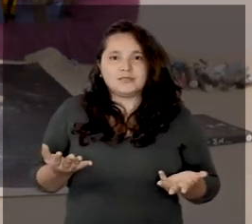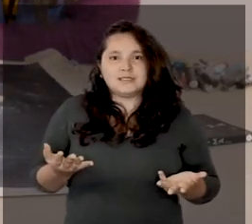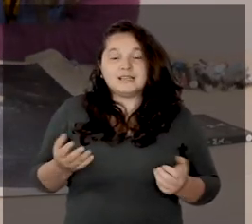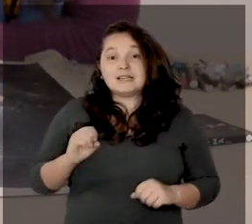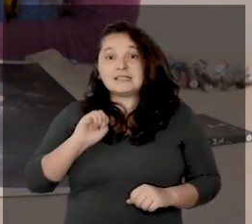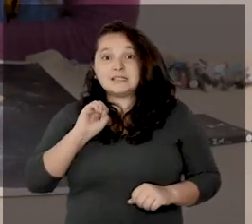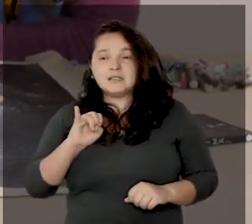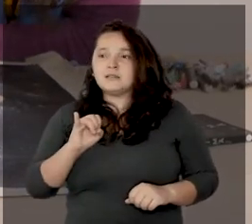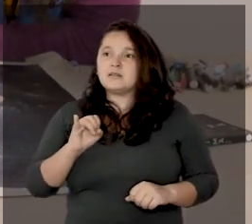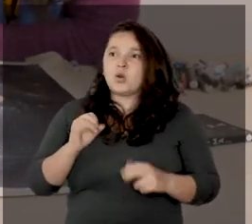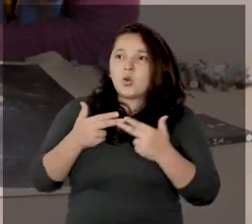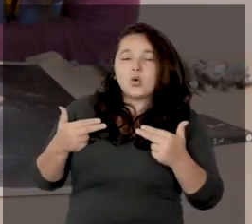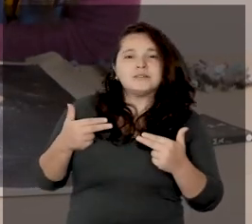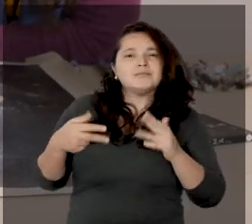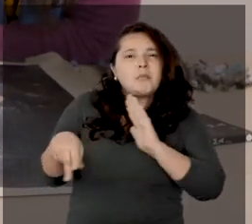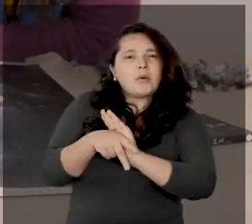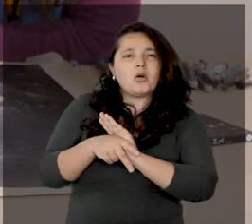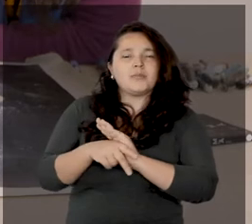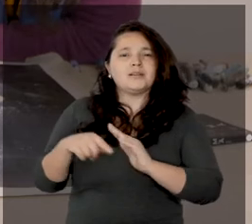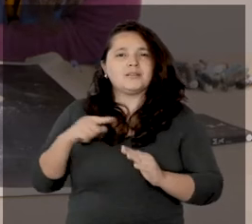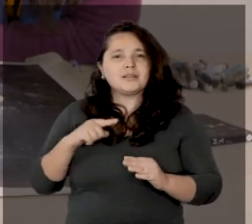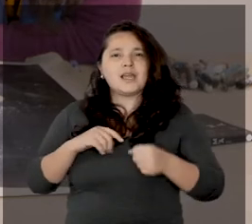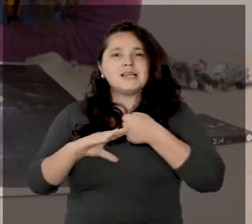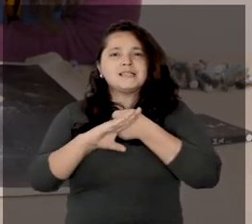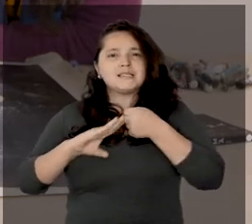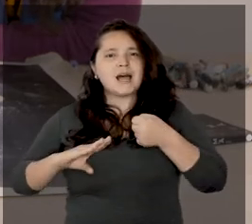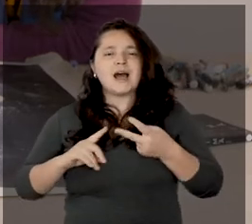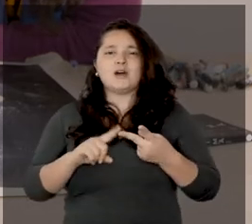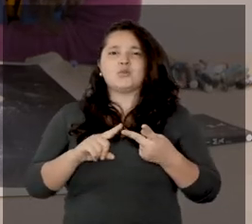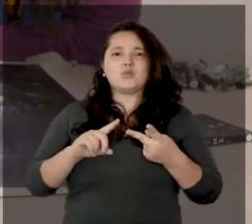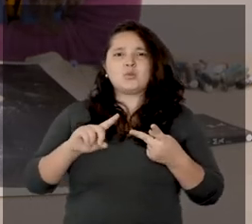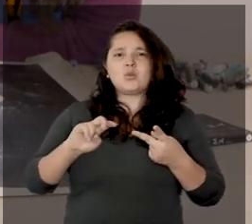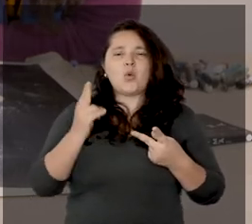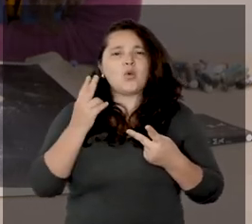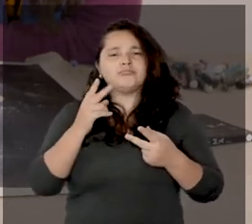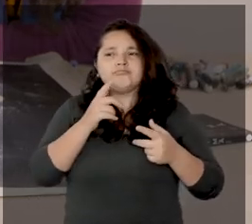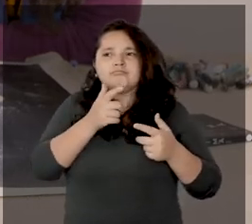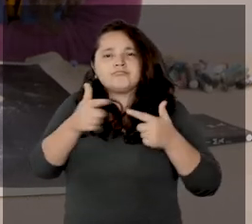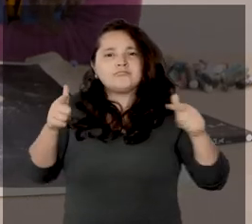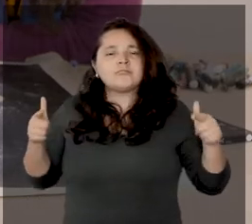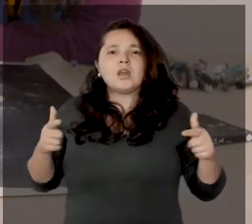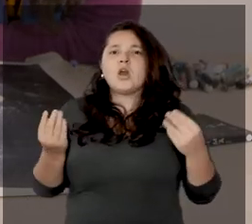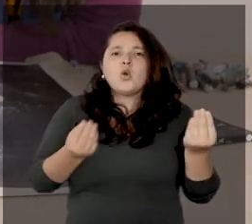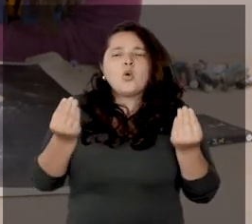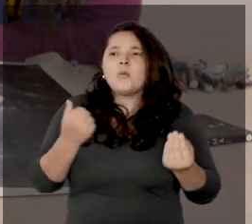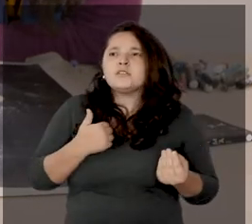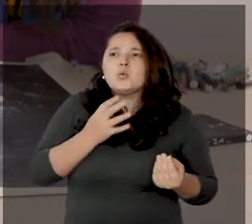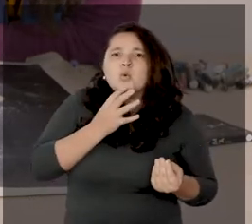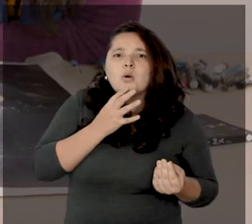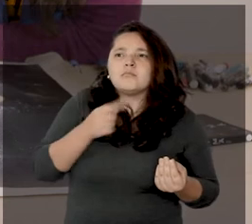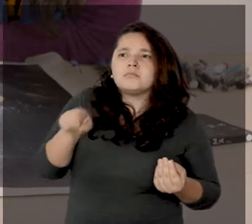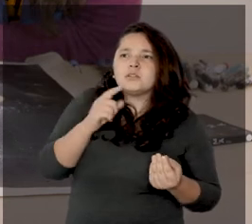Estado, enfim. E aí a gente vem, né, conhecendo as pessoas, os parceiros, e a arte